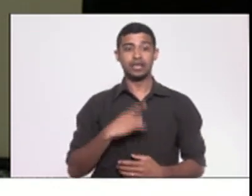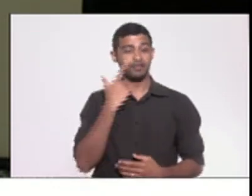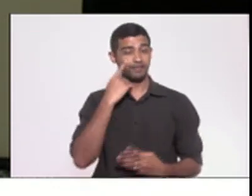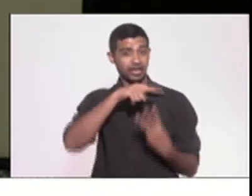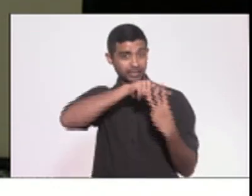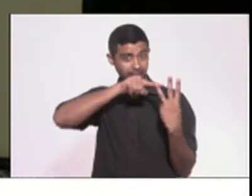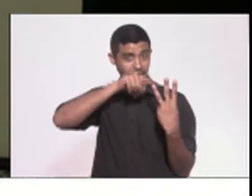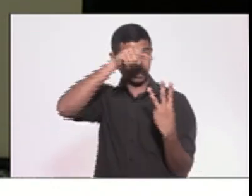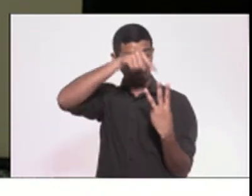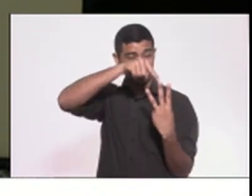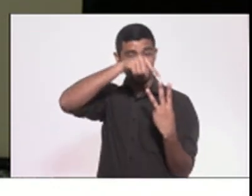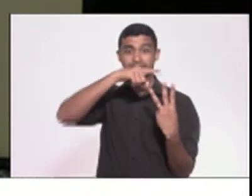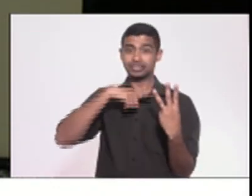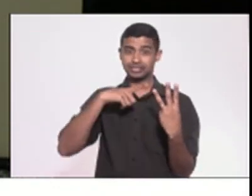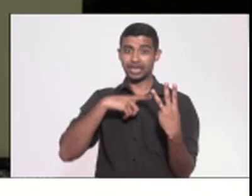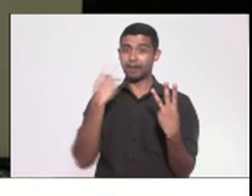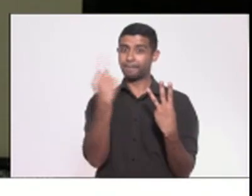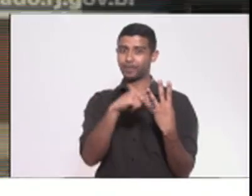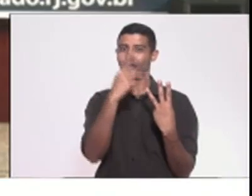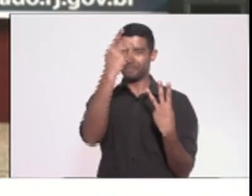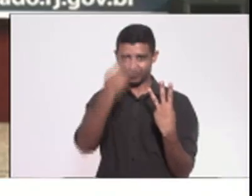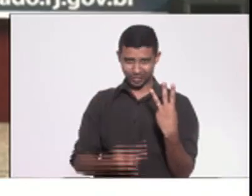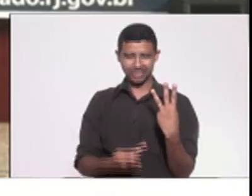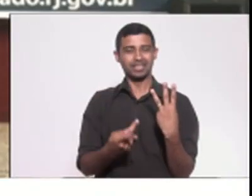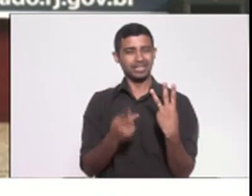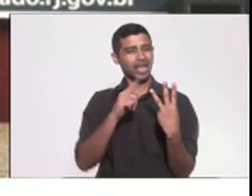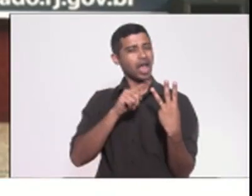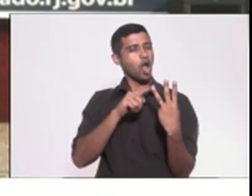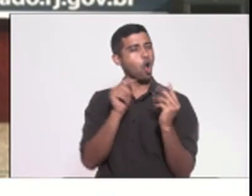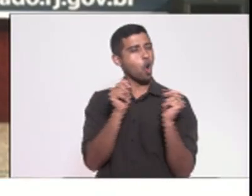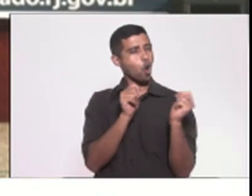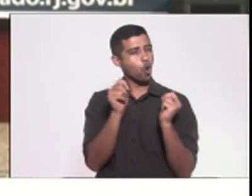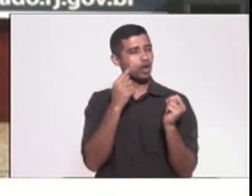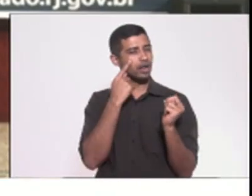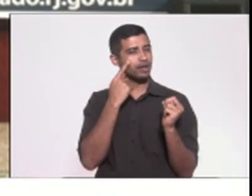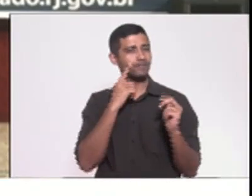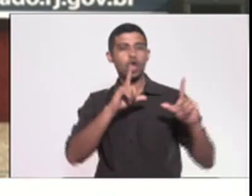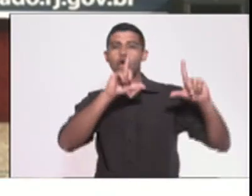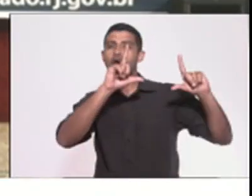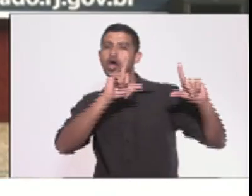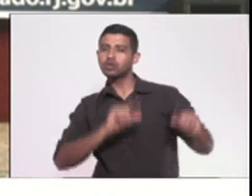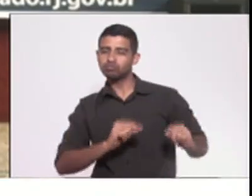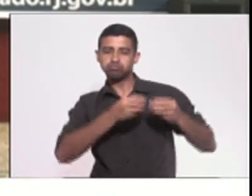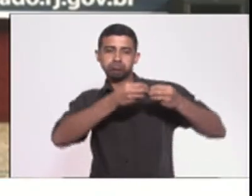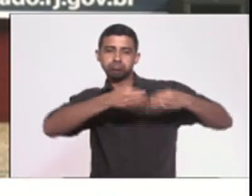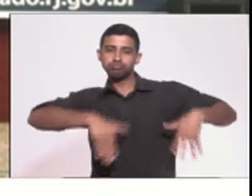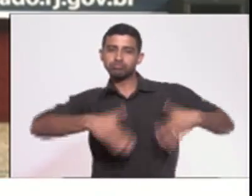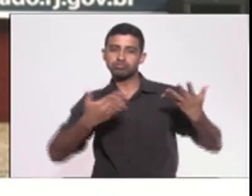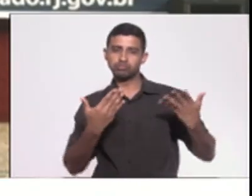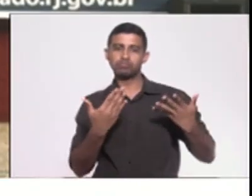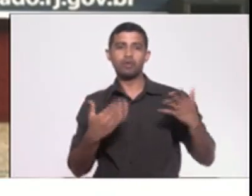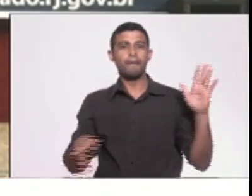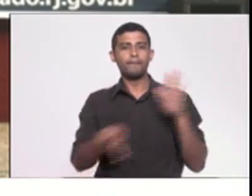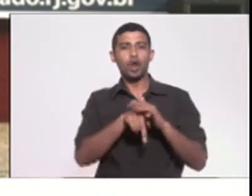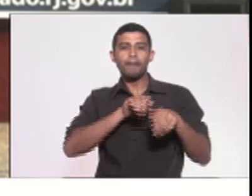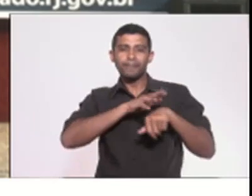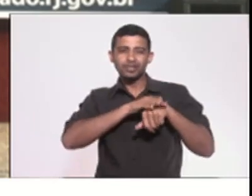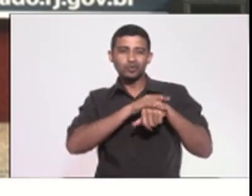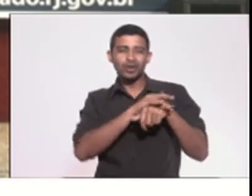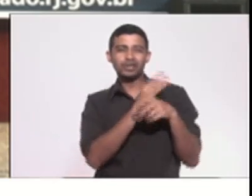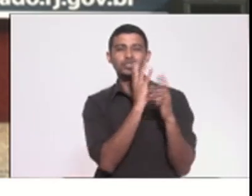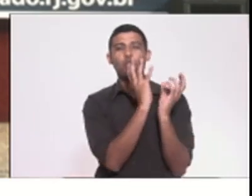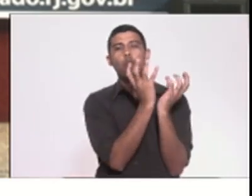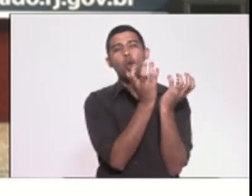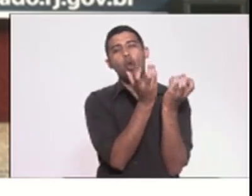recebeu a proteína, e a outra é o controle. A gente vê uma redução do nível de dano causado por essa doença nas plantas. Então, é